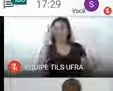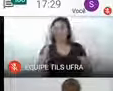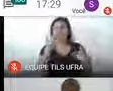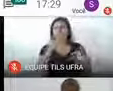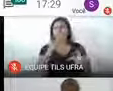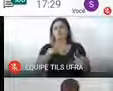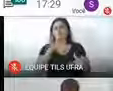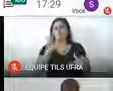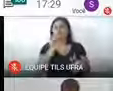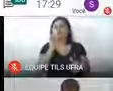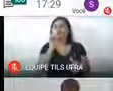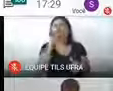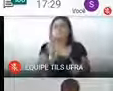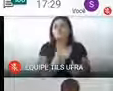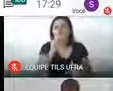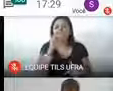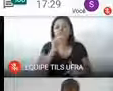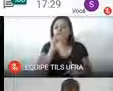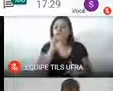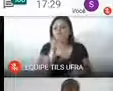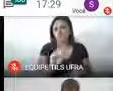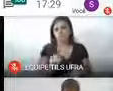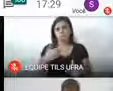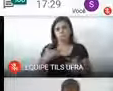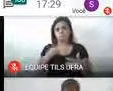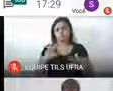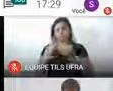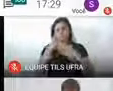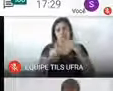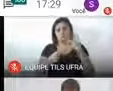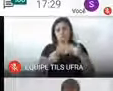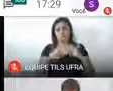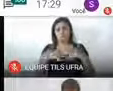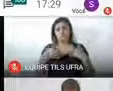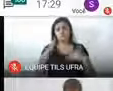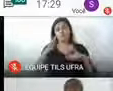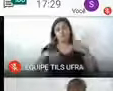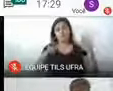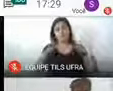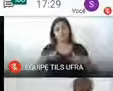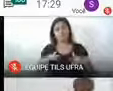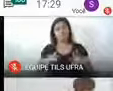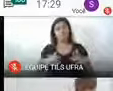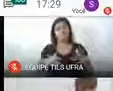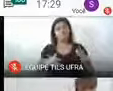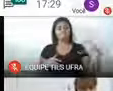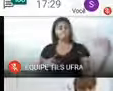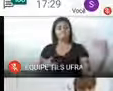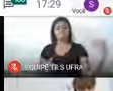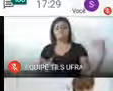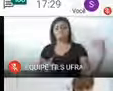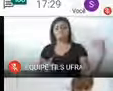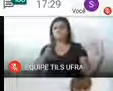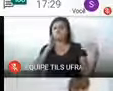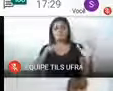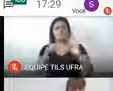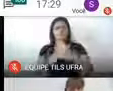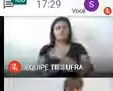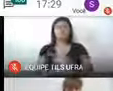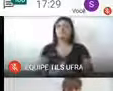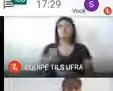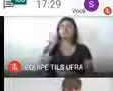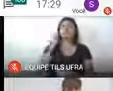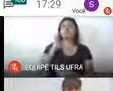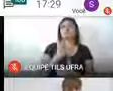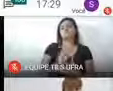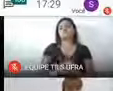pronunciar. Né? Então, muitas vezes, para essas questões, nós temos a não resposta. O colaborador diz que não sabe, que não responde, ou que